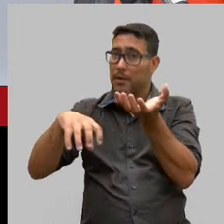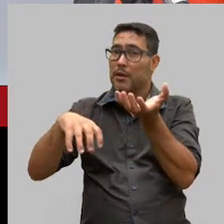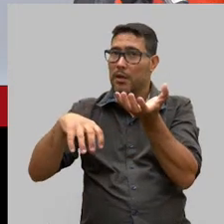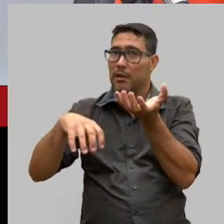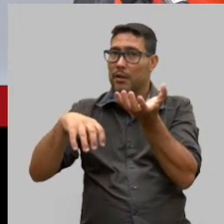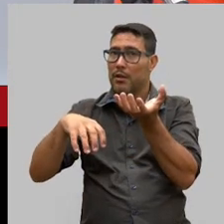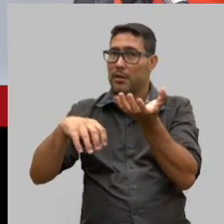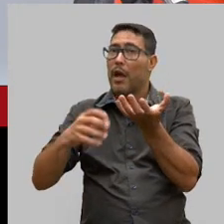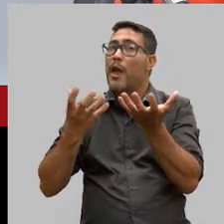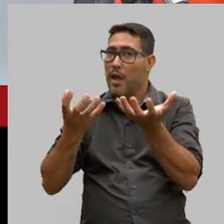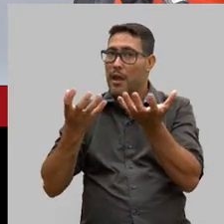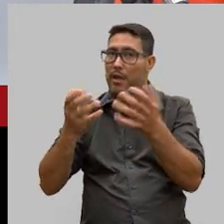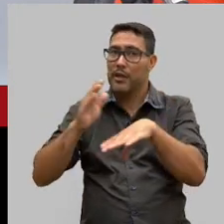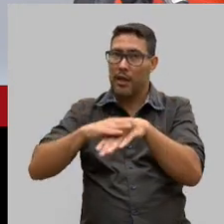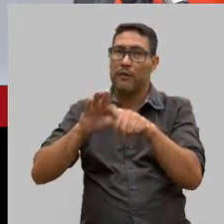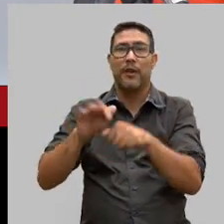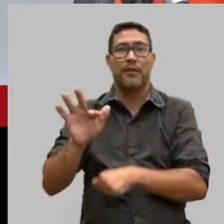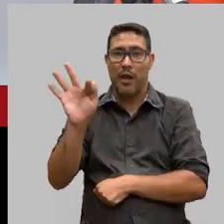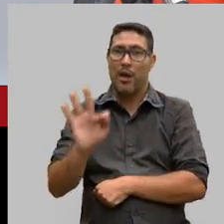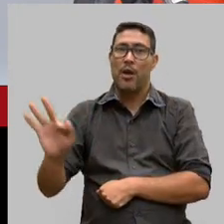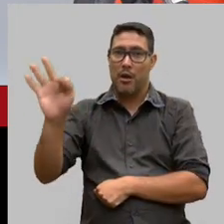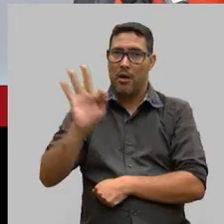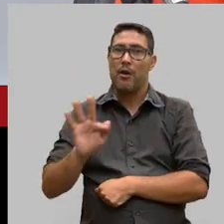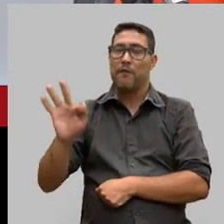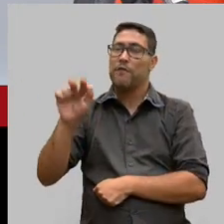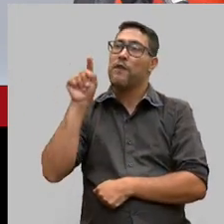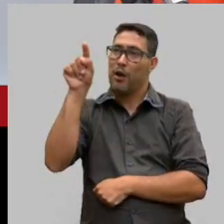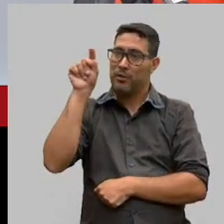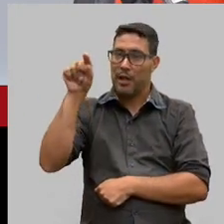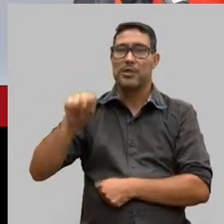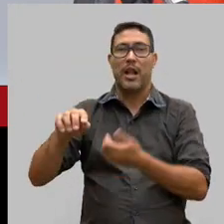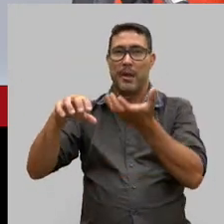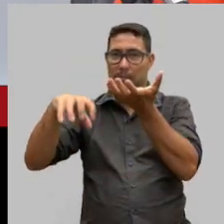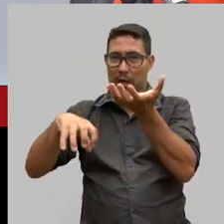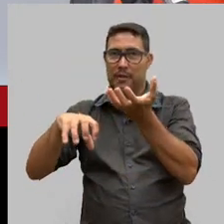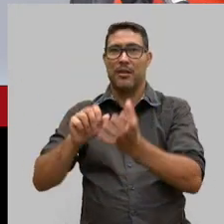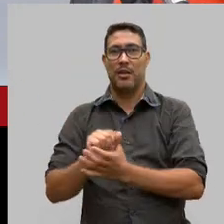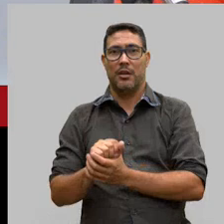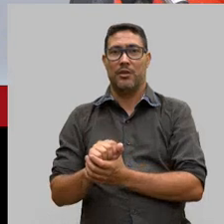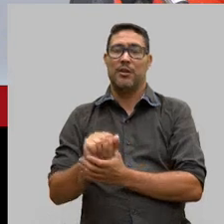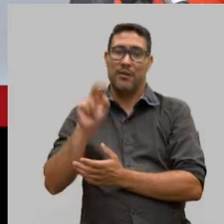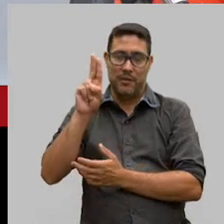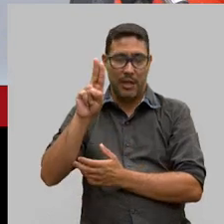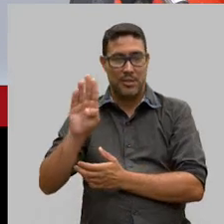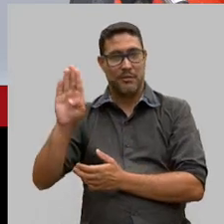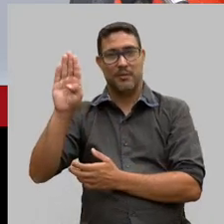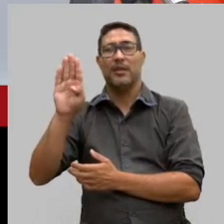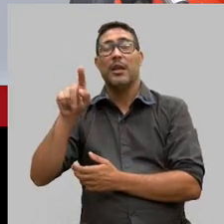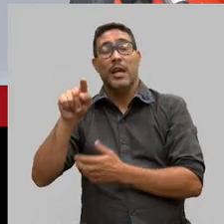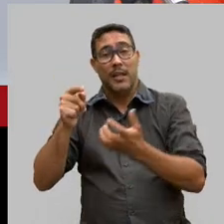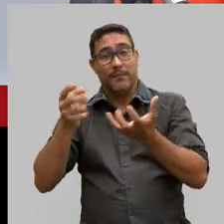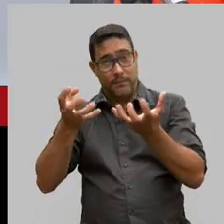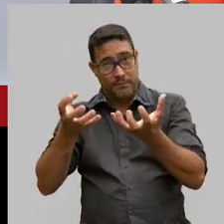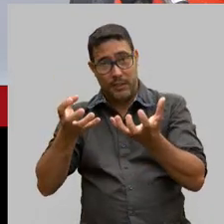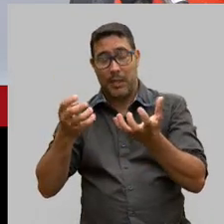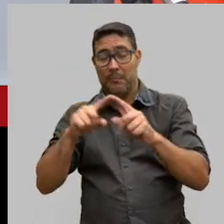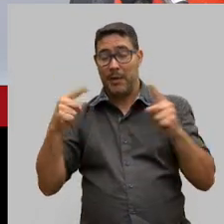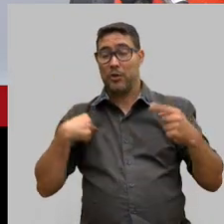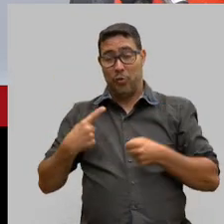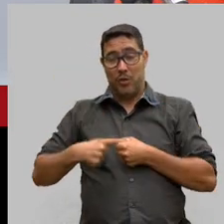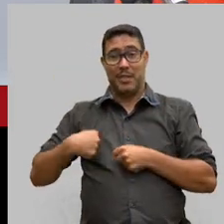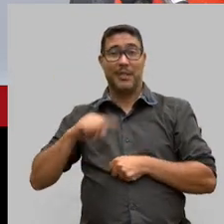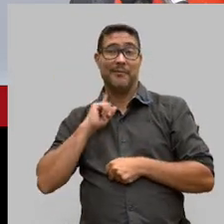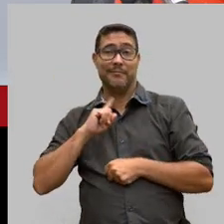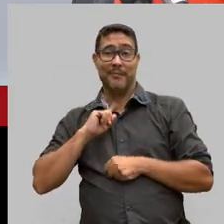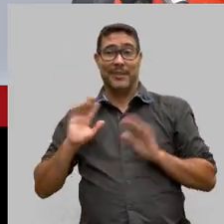Brasília falei tá bom filho a gente vai ver como é que a gente vai chegar em Brasília porque a gente tá lá em São João de Rei Mas tá bom por Gente o que que a gente